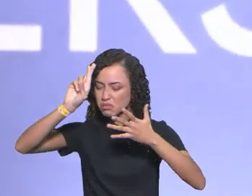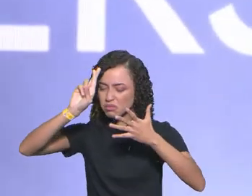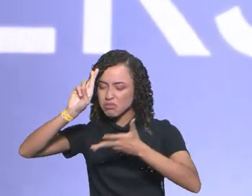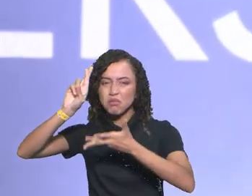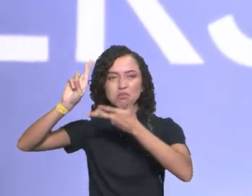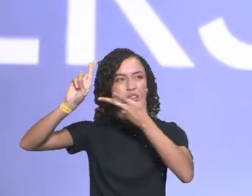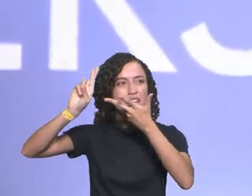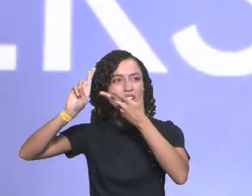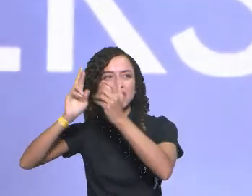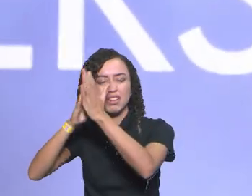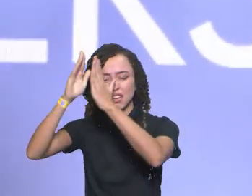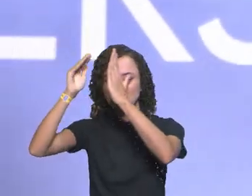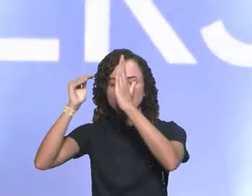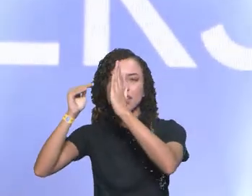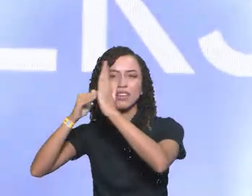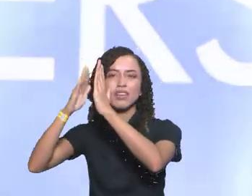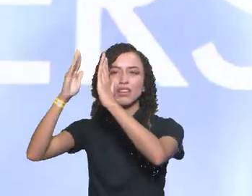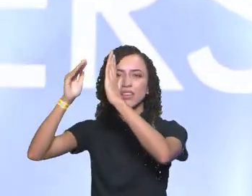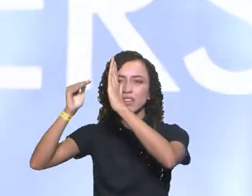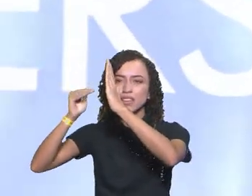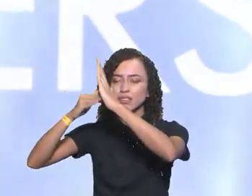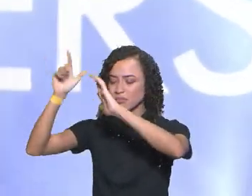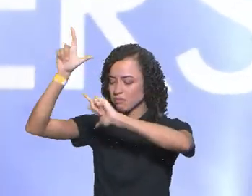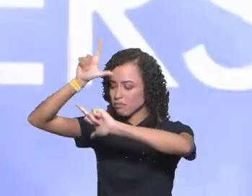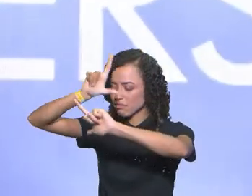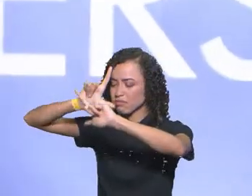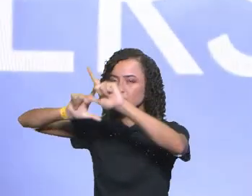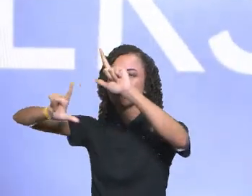ó Senhor te louvarei